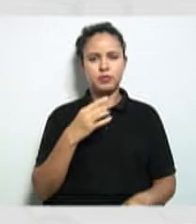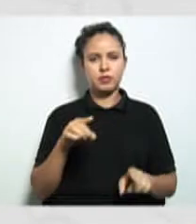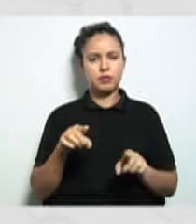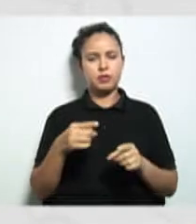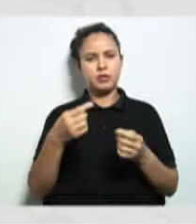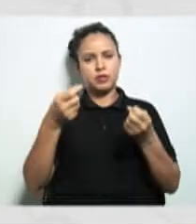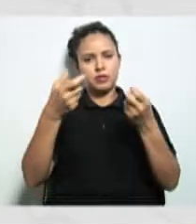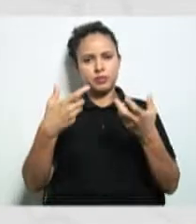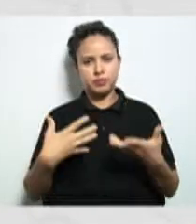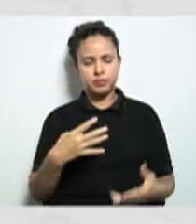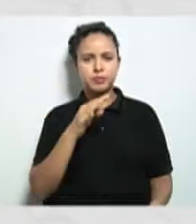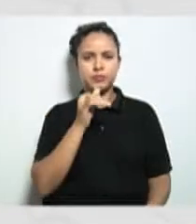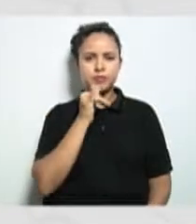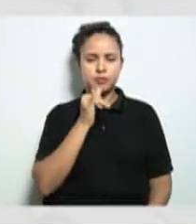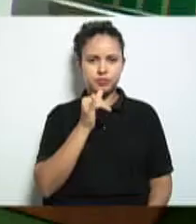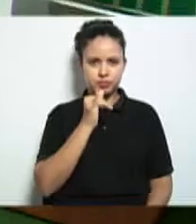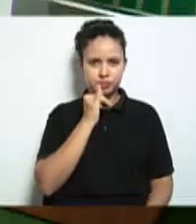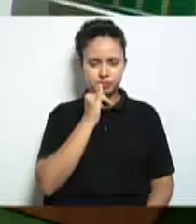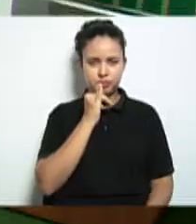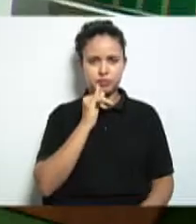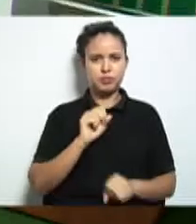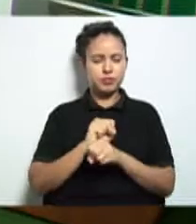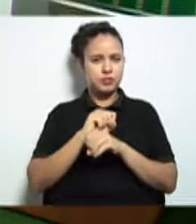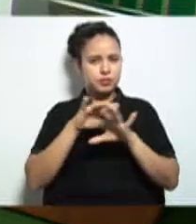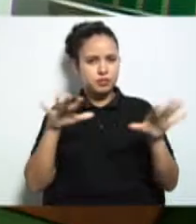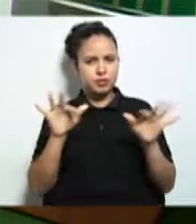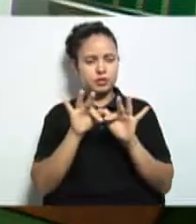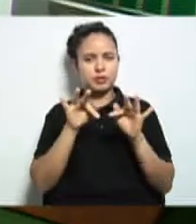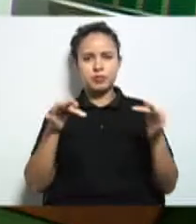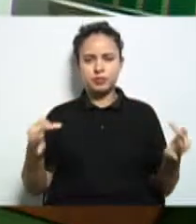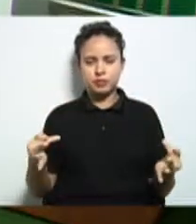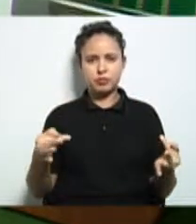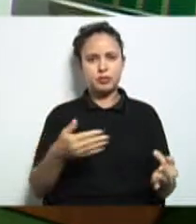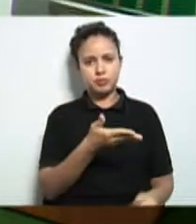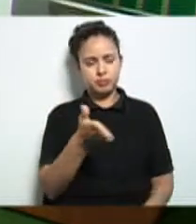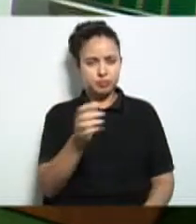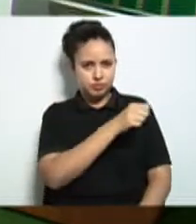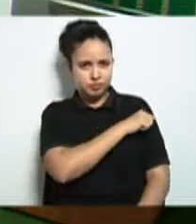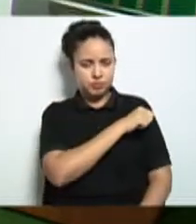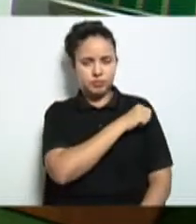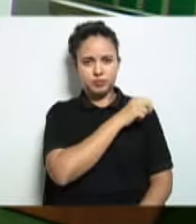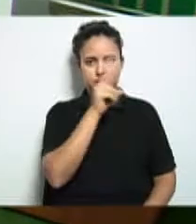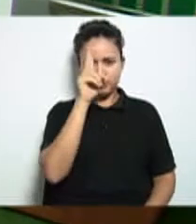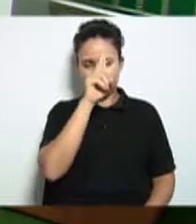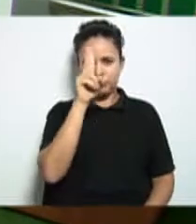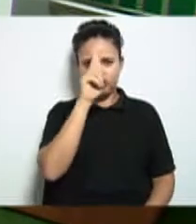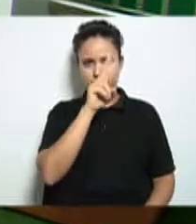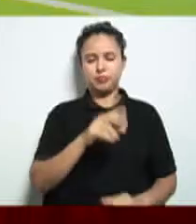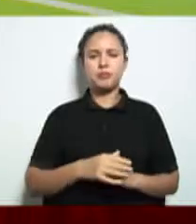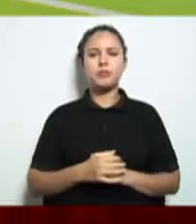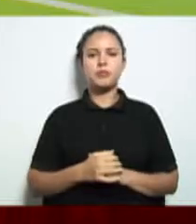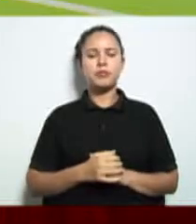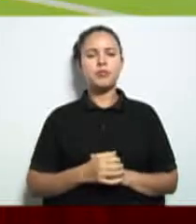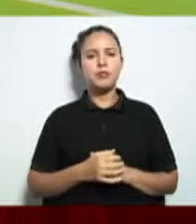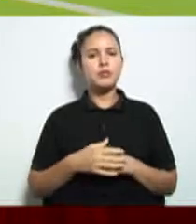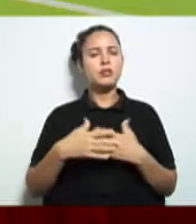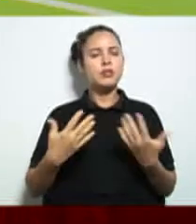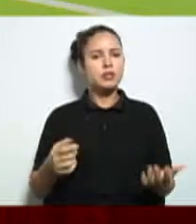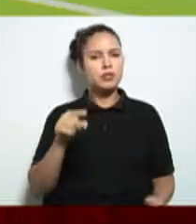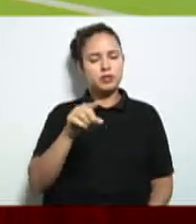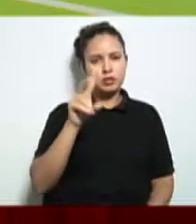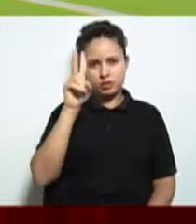tentando exemplificar ou deixar mais simples para eles poderem relembrar? Bom, vocês lembram, né,